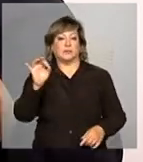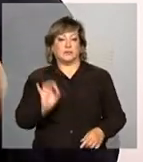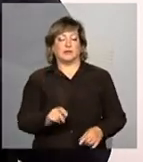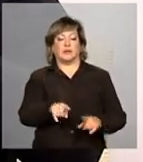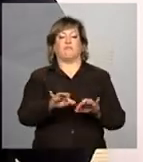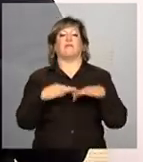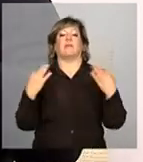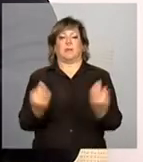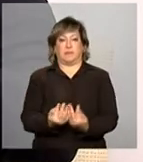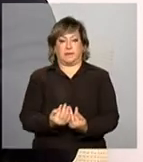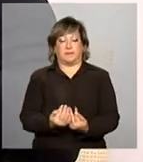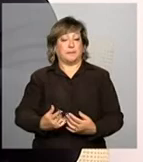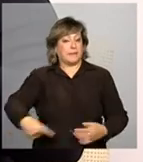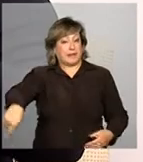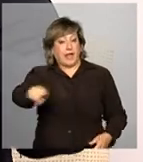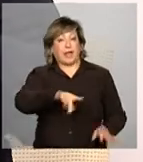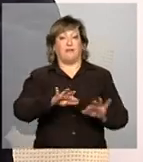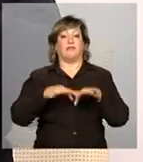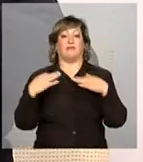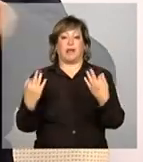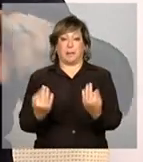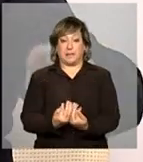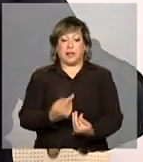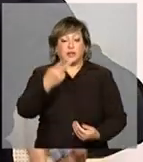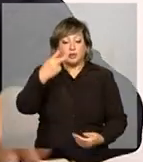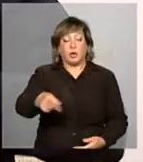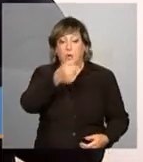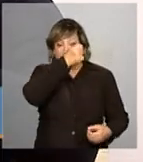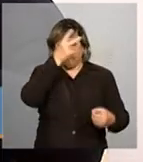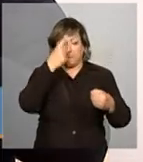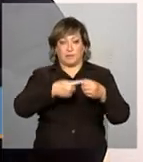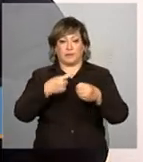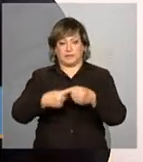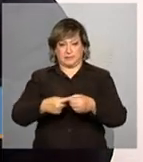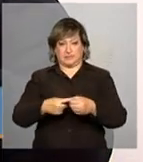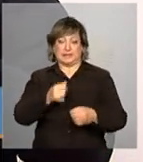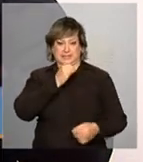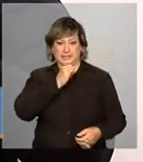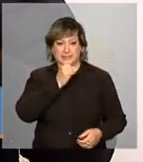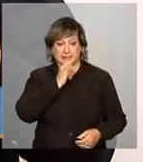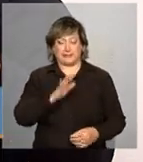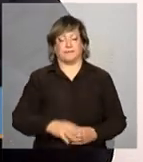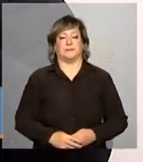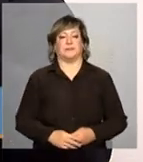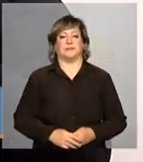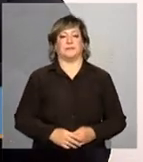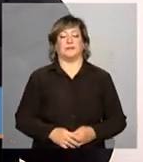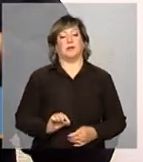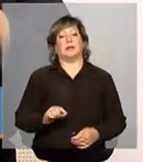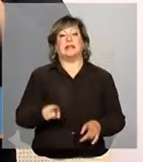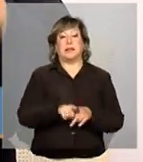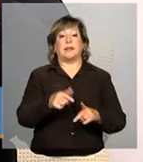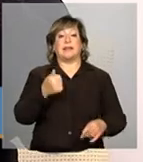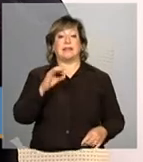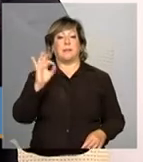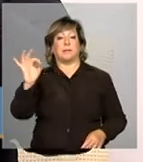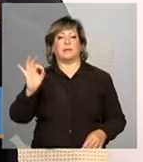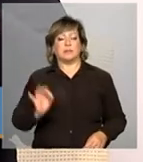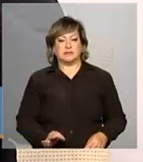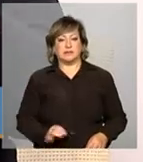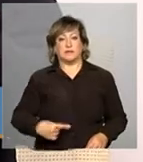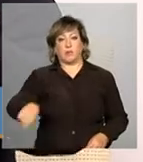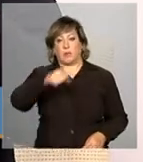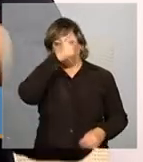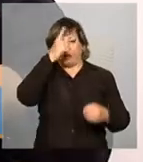cento das famílias do município eu vou dar um exemplo né e 10 por cento para para